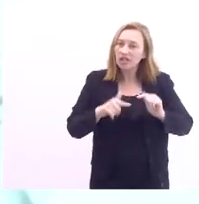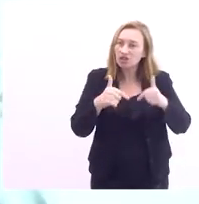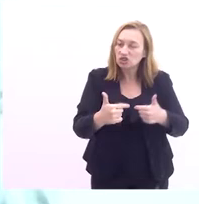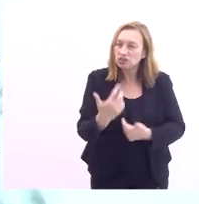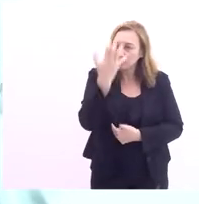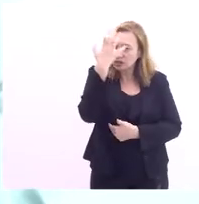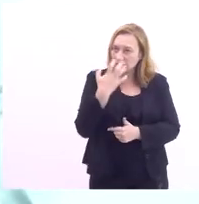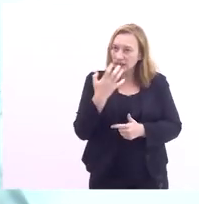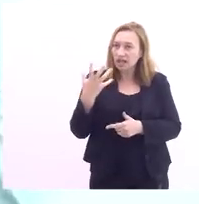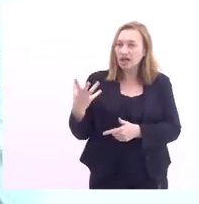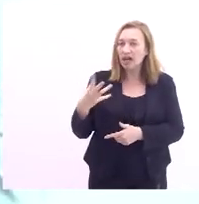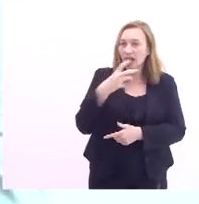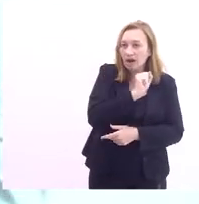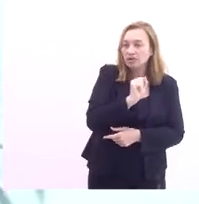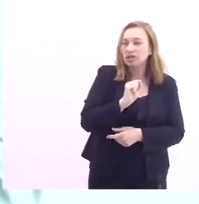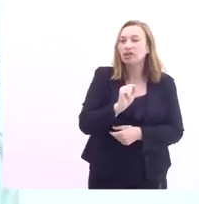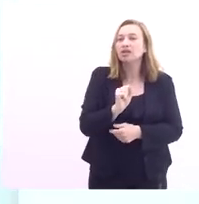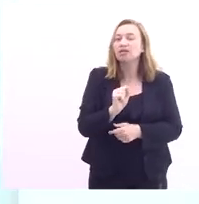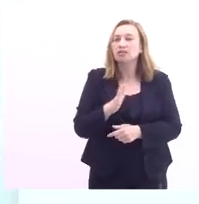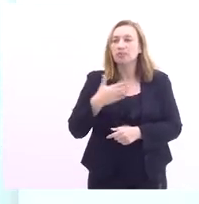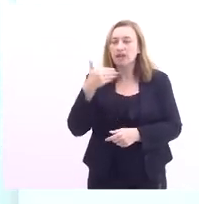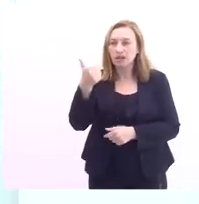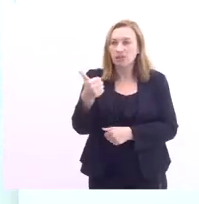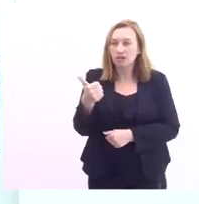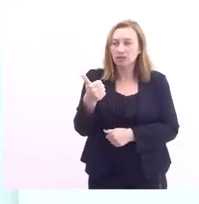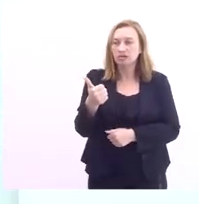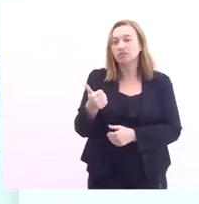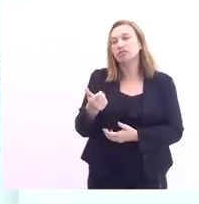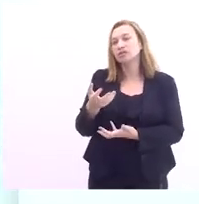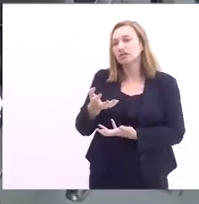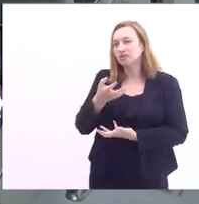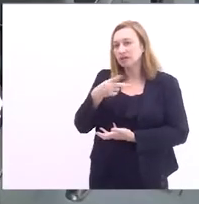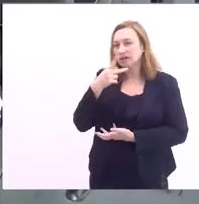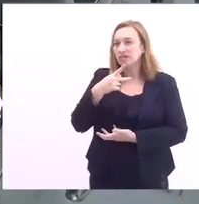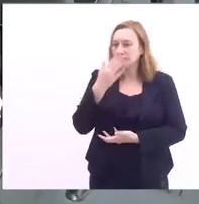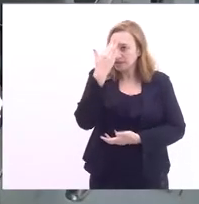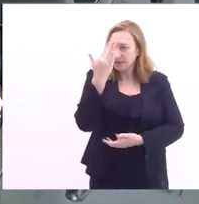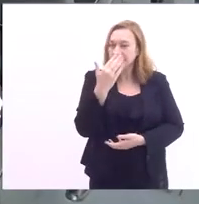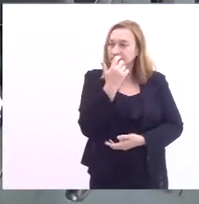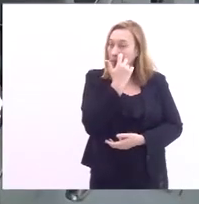a gente vai chegar a um ponto melhor. Que eu tinha a colaborar. Obrigado. Muito obrigado.